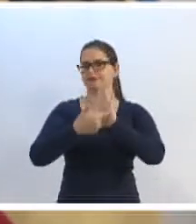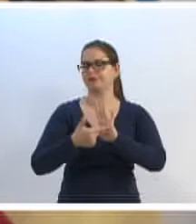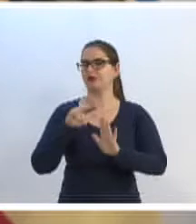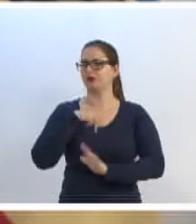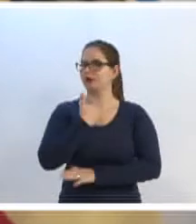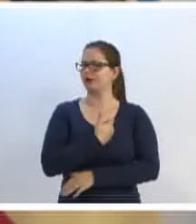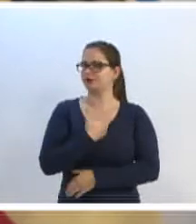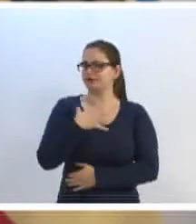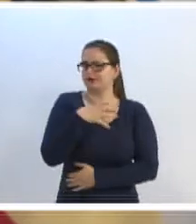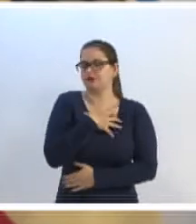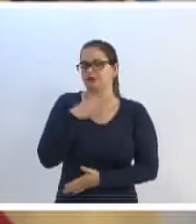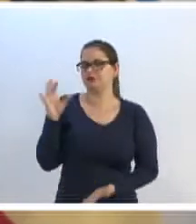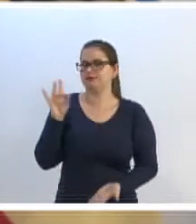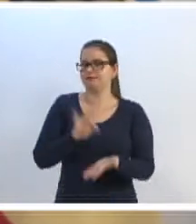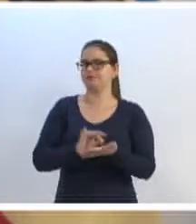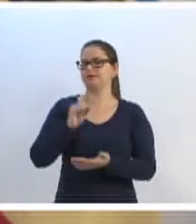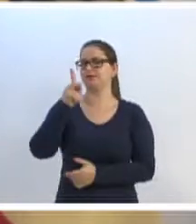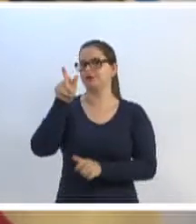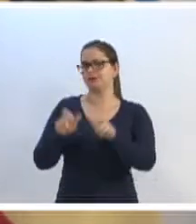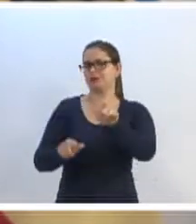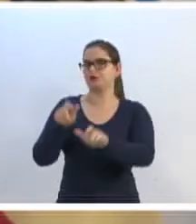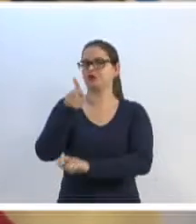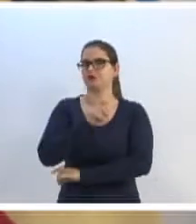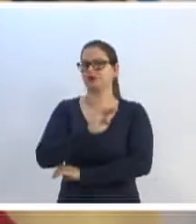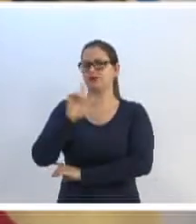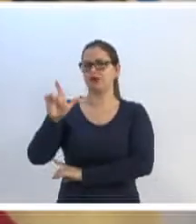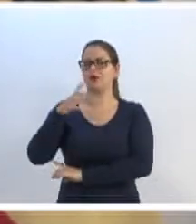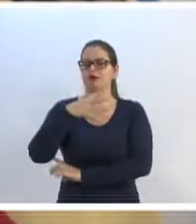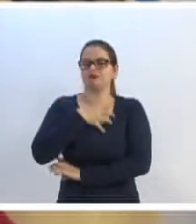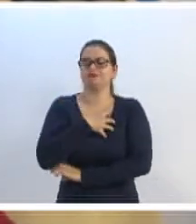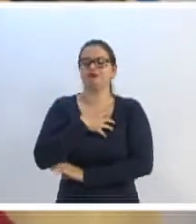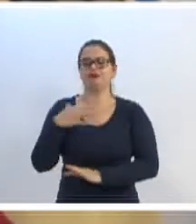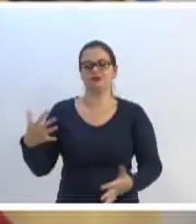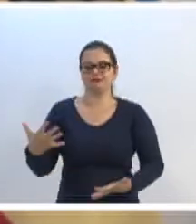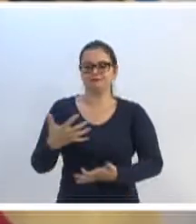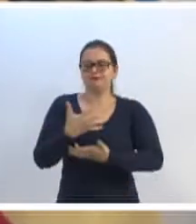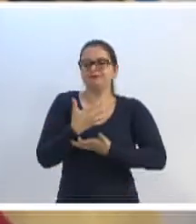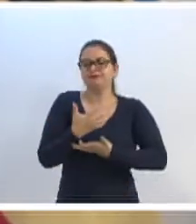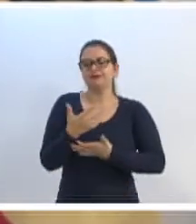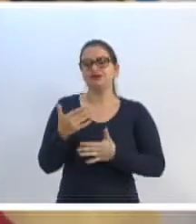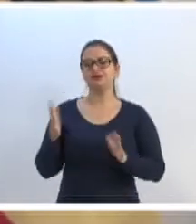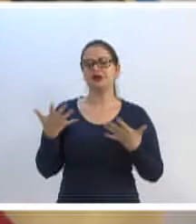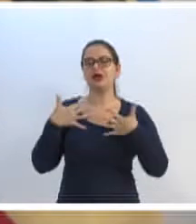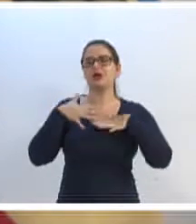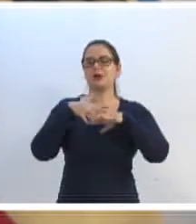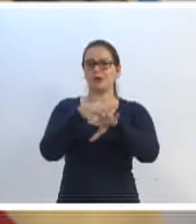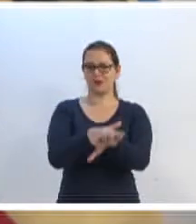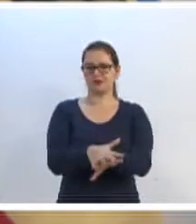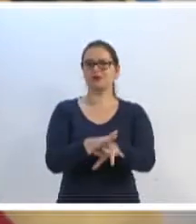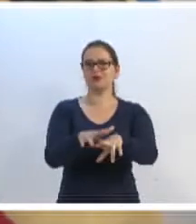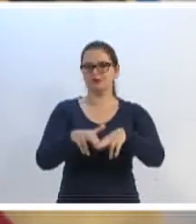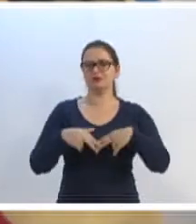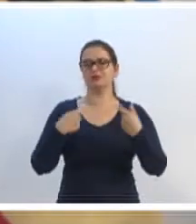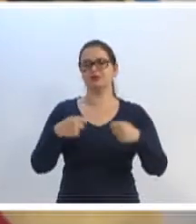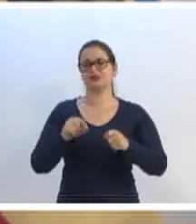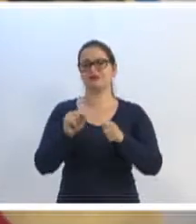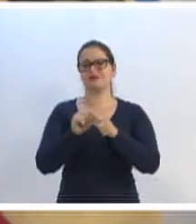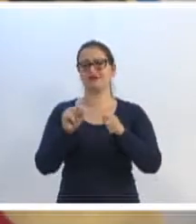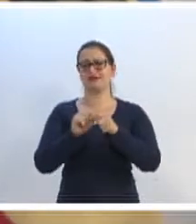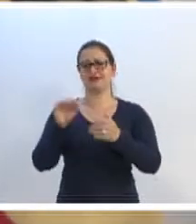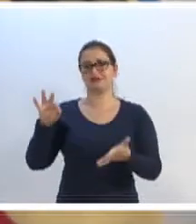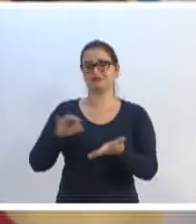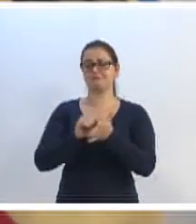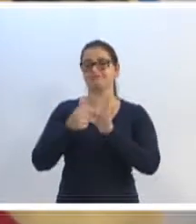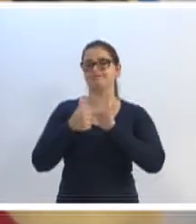o sentimento verdadeiro do blumenauense que está aqui, que é um sentimento de acolhimento, um sentimento de inclusão. Então, preciso fazer essa questão do